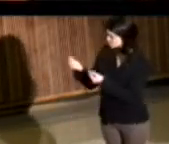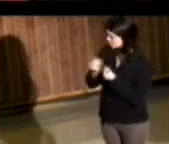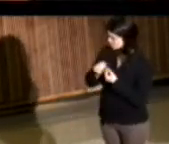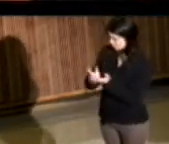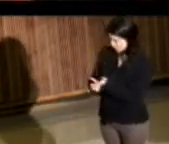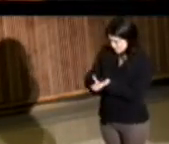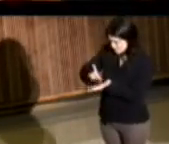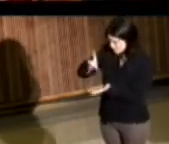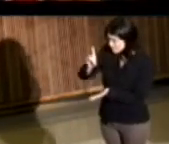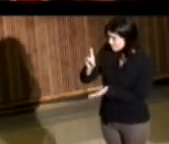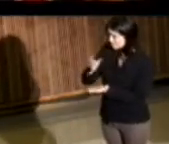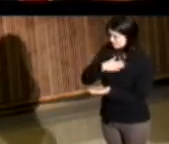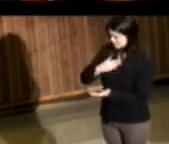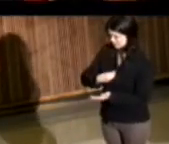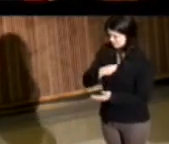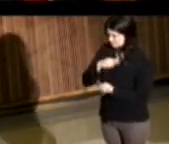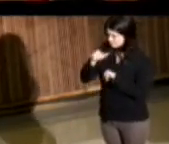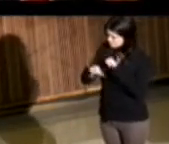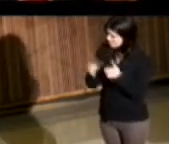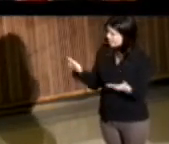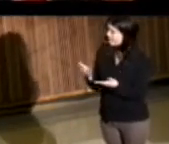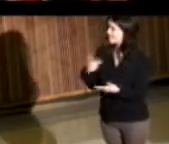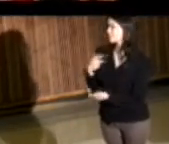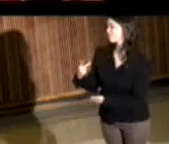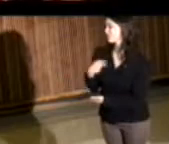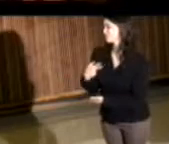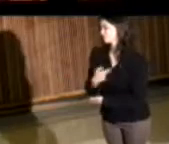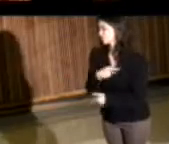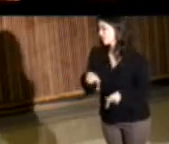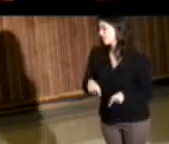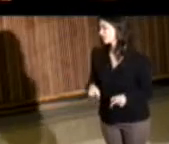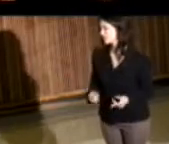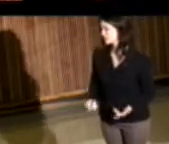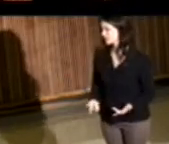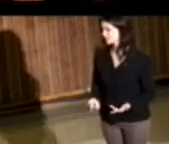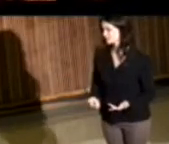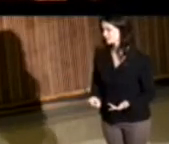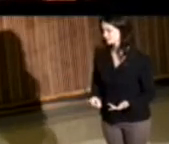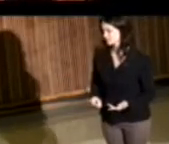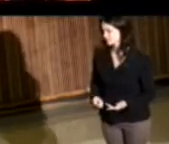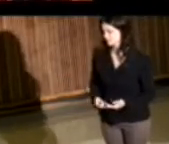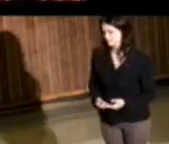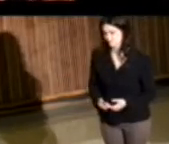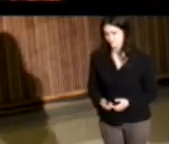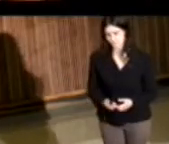palavra, eu me tornei pastor dessa igreja.